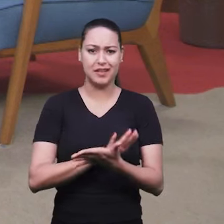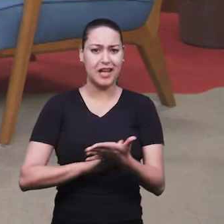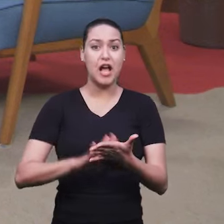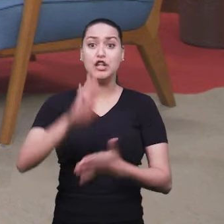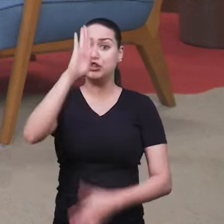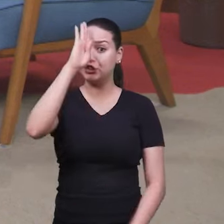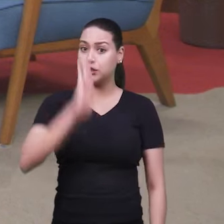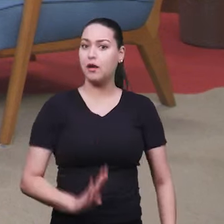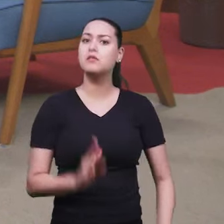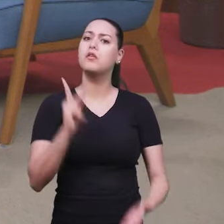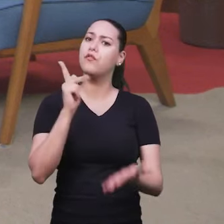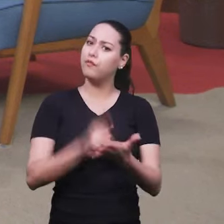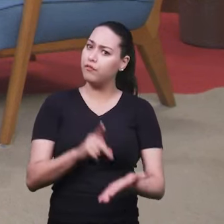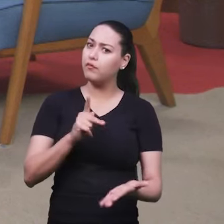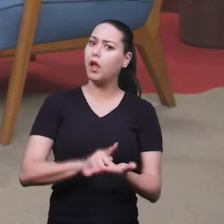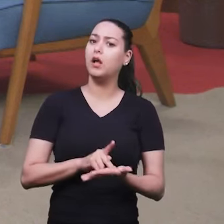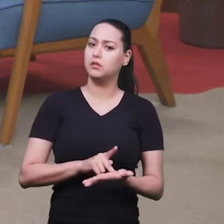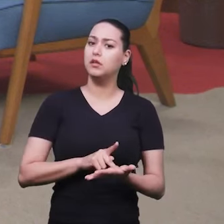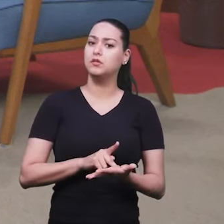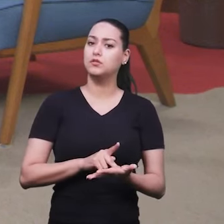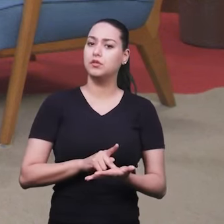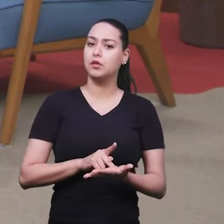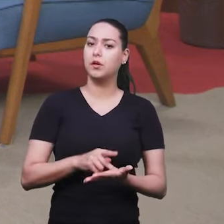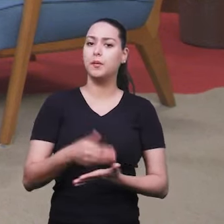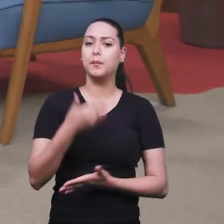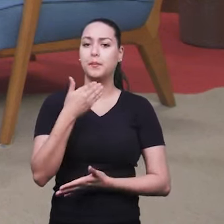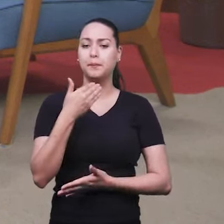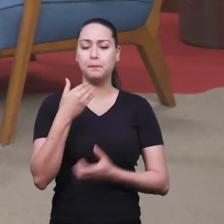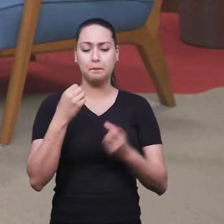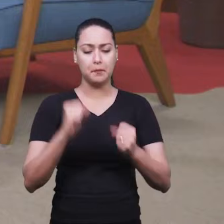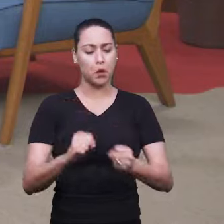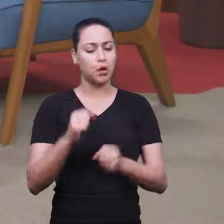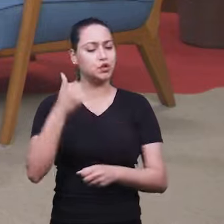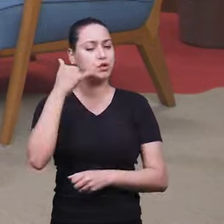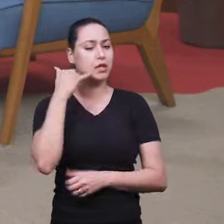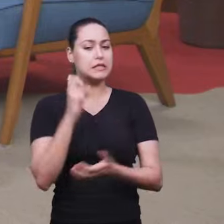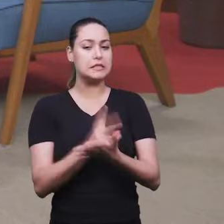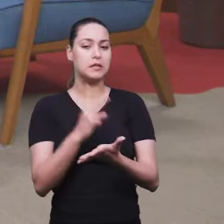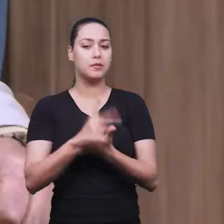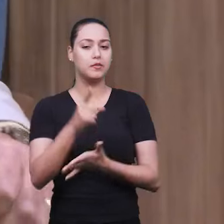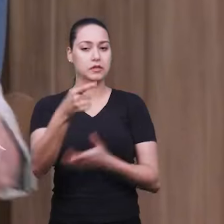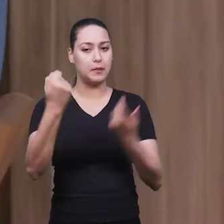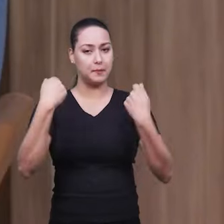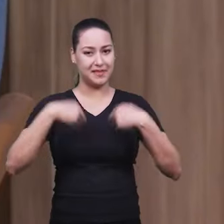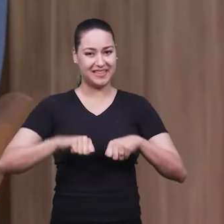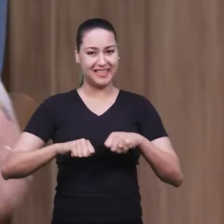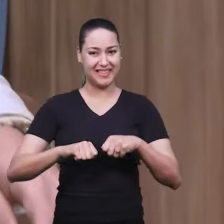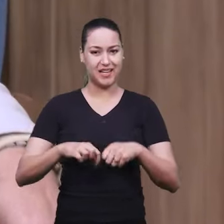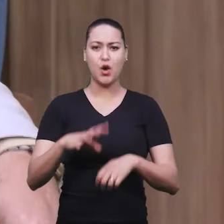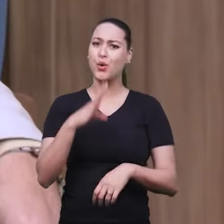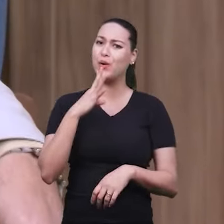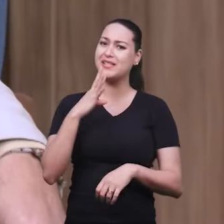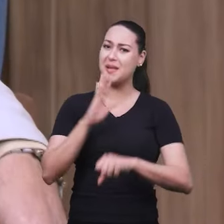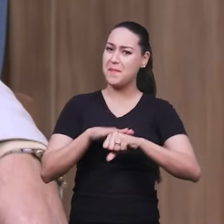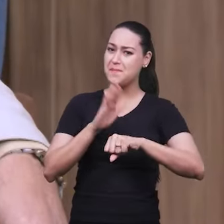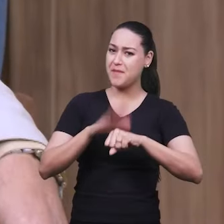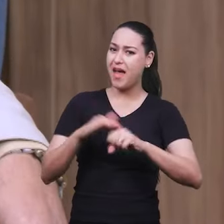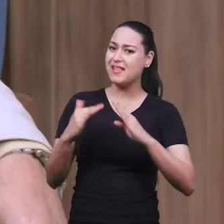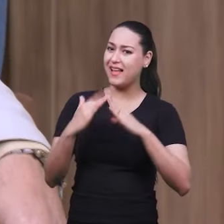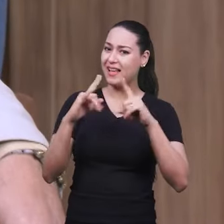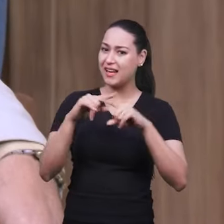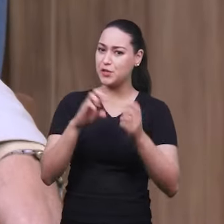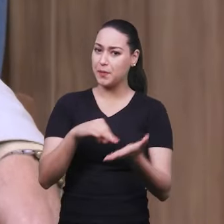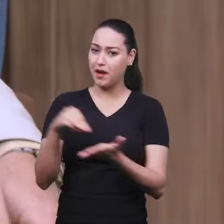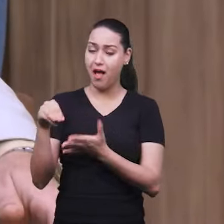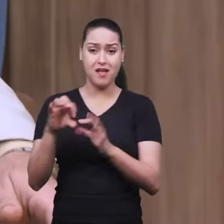uma oferta. É tudo de graça mesmo e você pode ligar sempre que precisar, tá certo? Quer conhecer mais sobre a Igreja Cristã Maranata e os